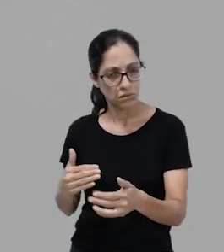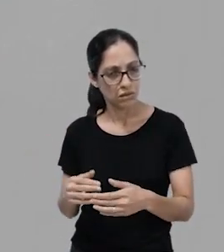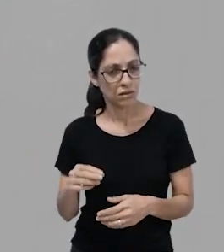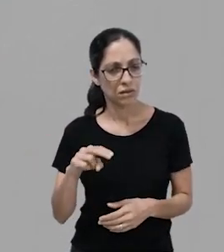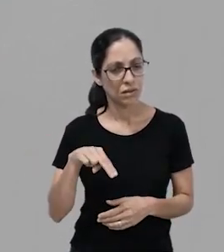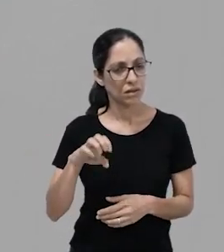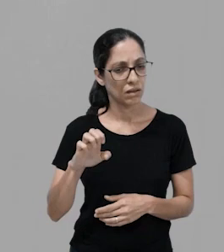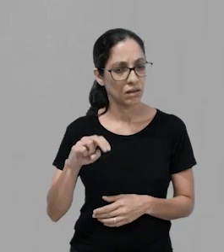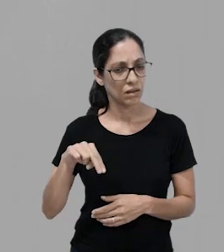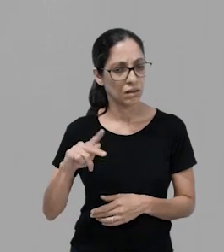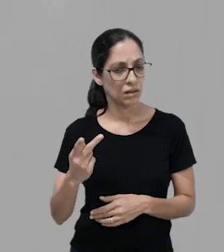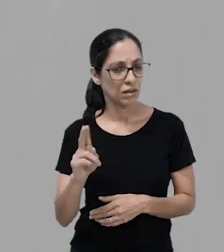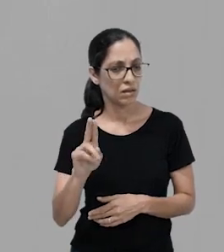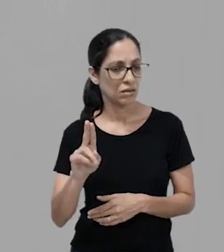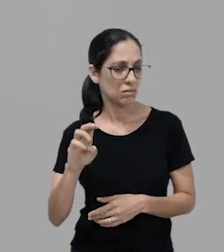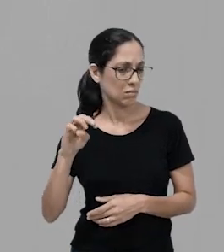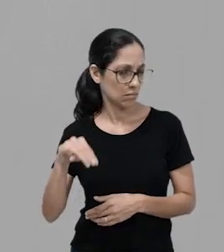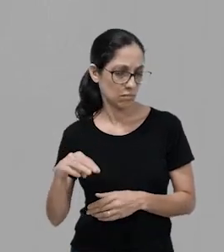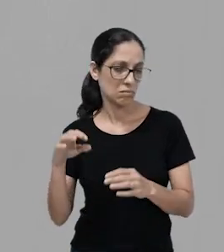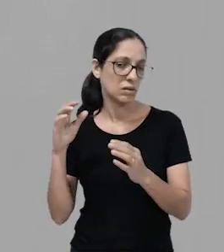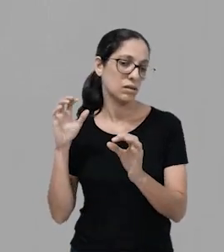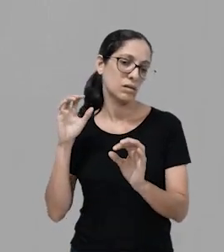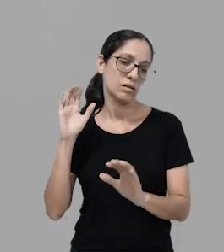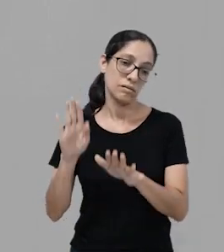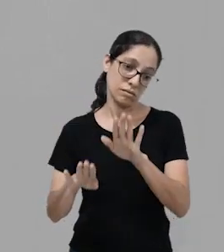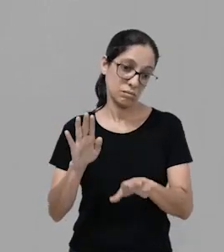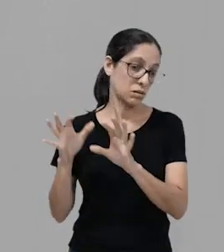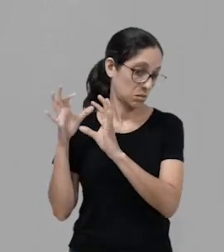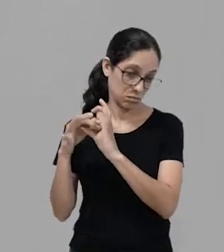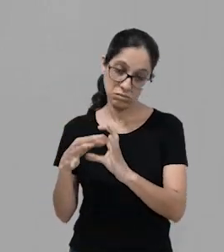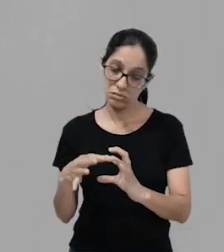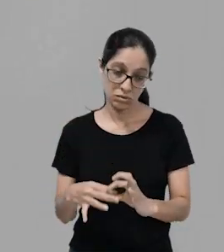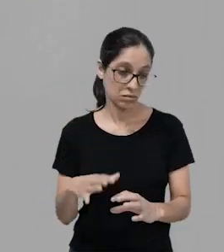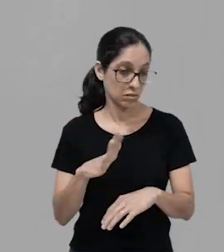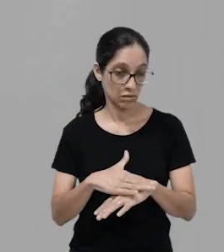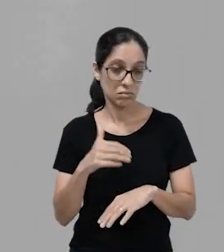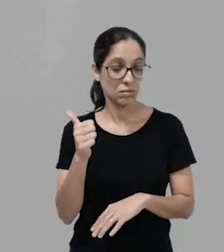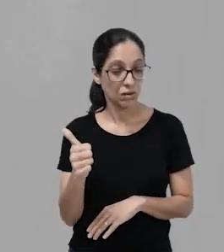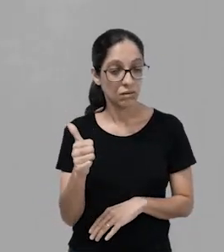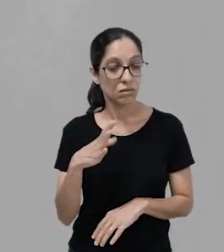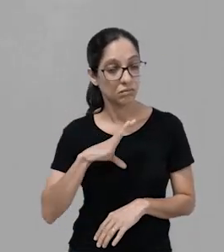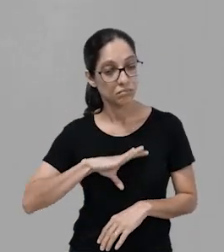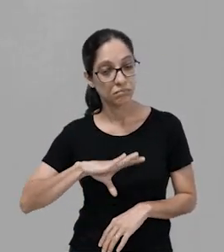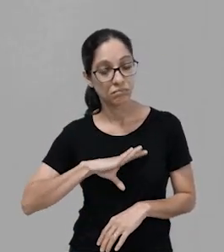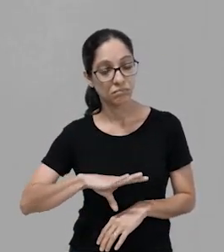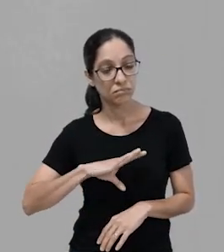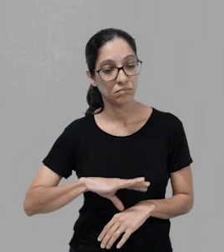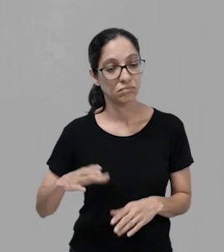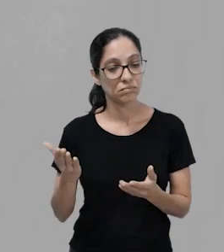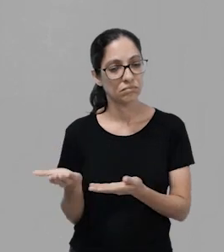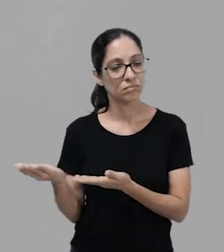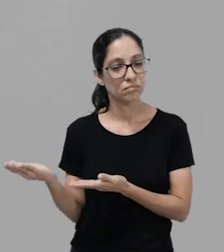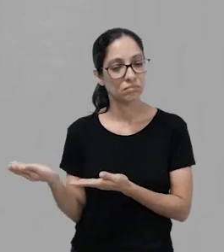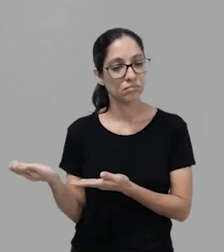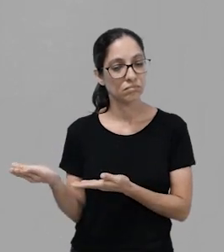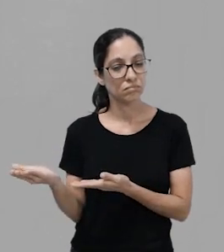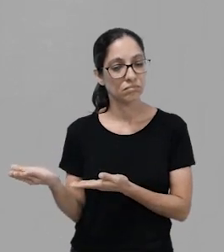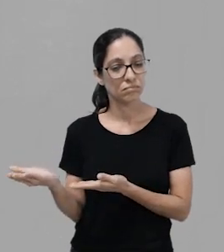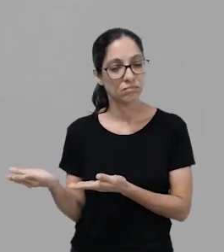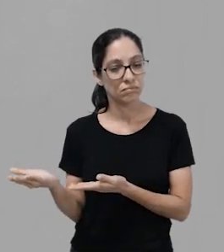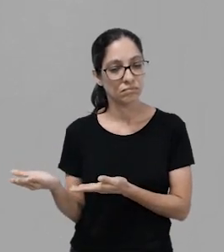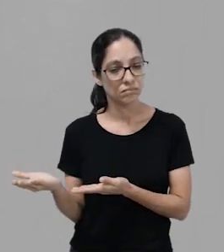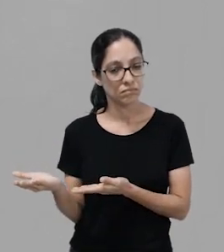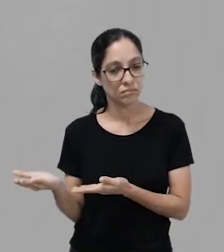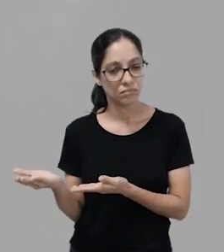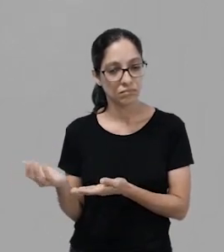nenhum, algum. Vai sempre depender do contexto e o que, é que soa melhor em língua portuguesa. Everywhere is